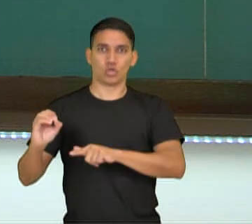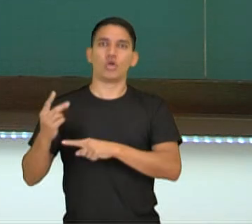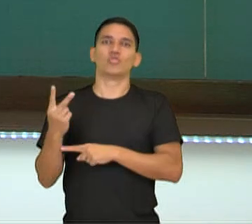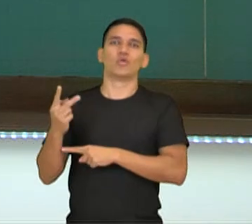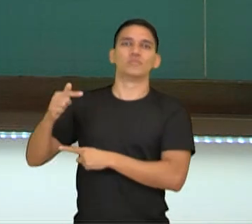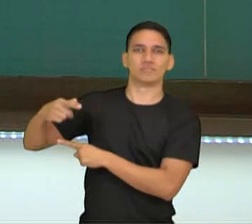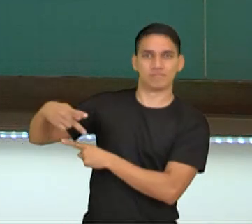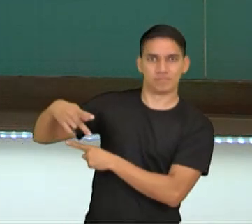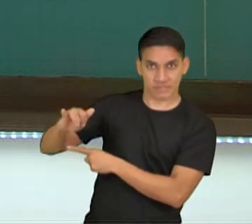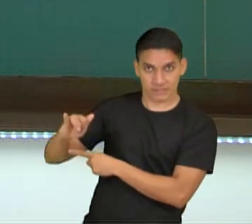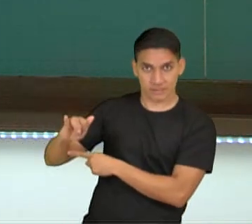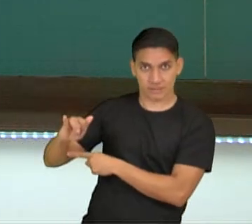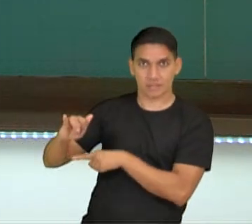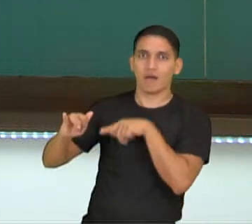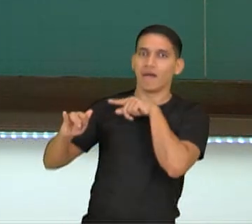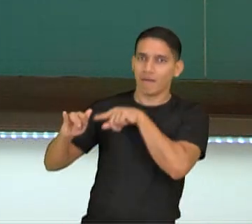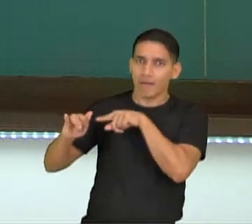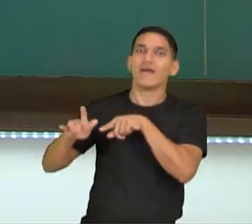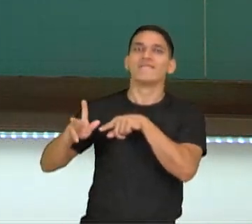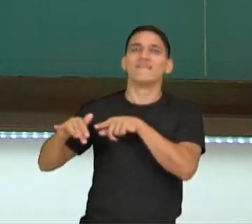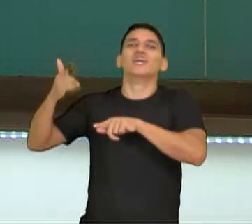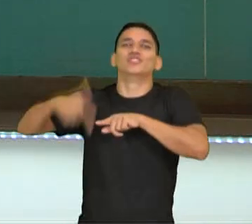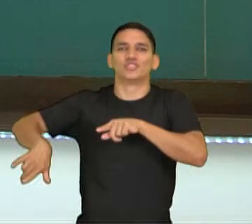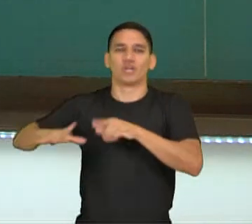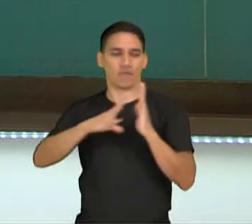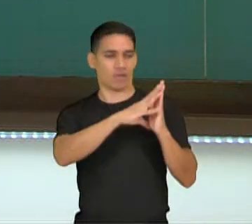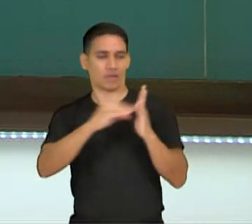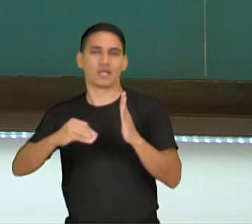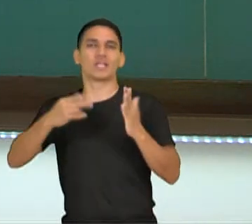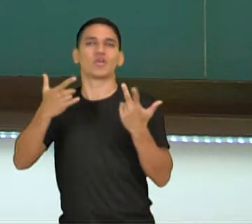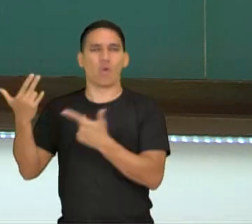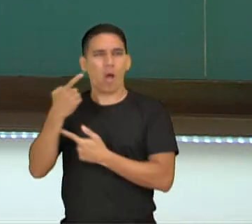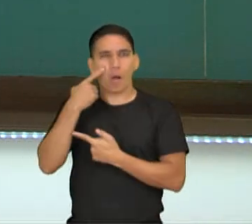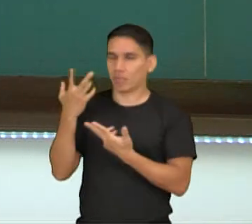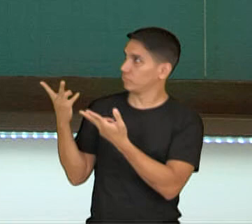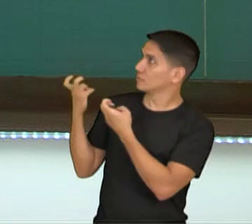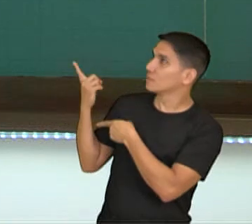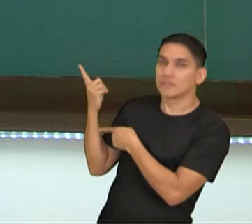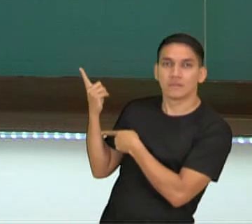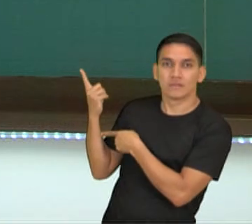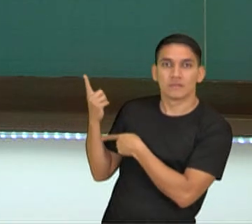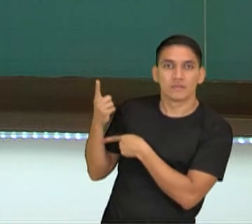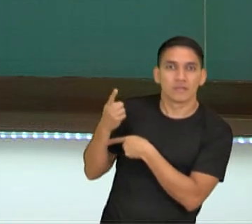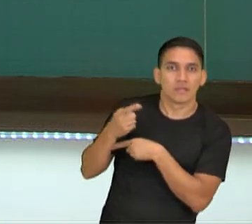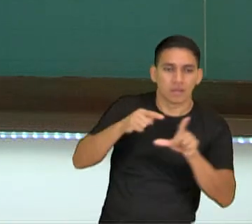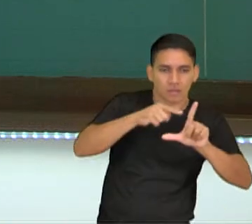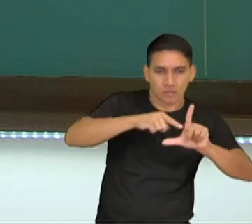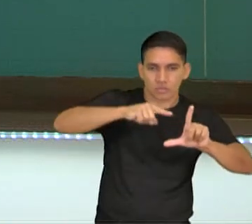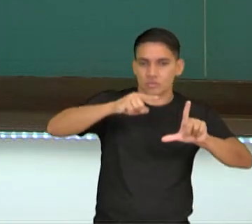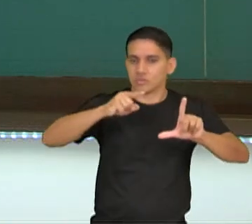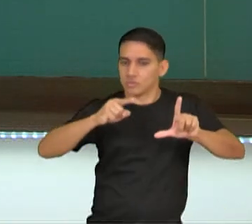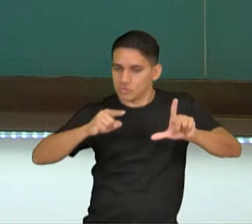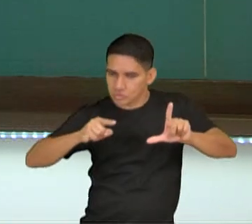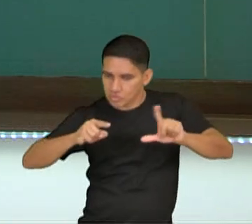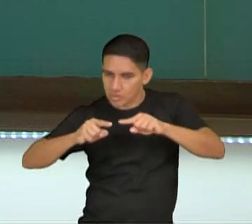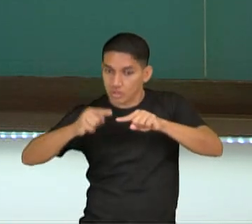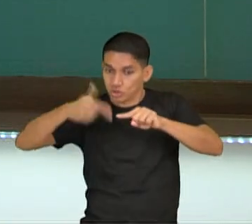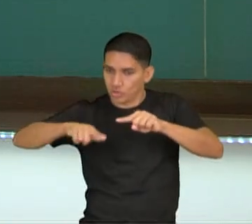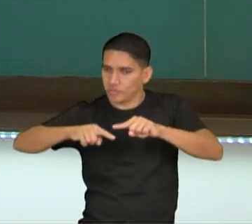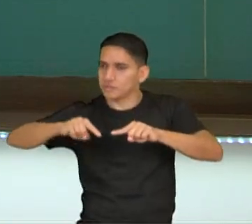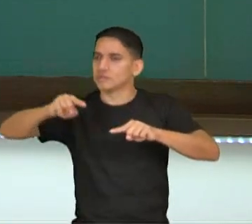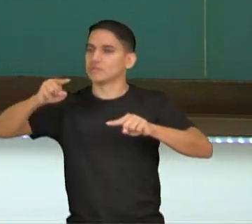2π, a curva vai se repetir. Vocês conseguem visualizar que ela se repete de 0 a 2π, depois de